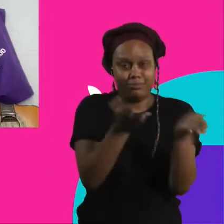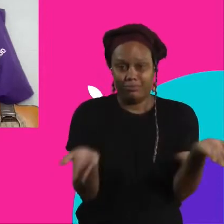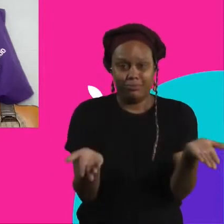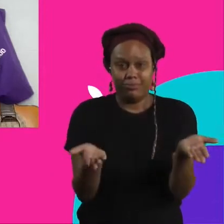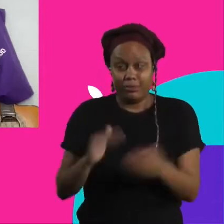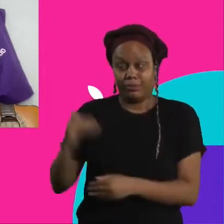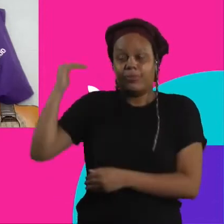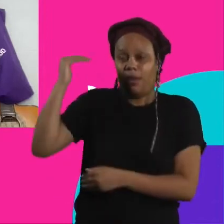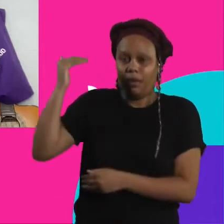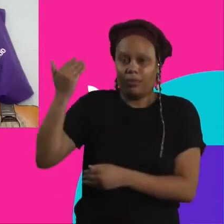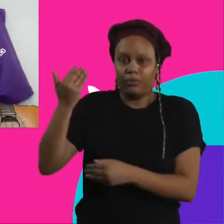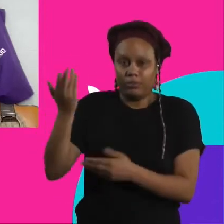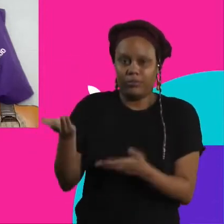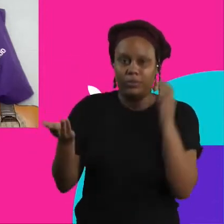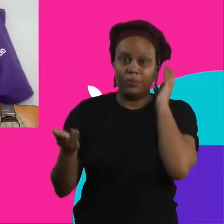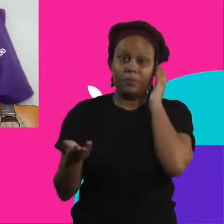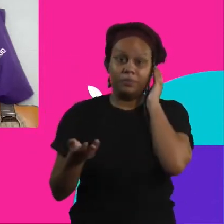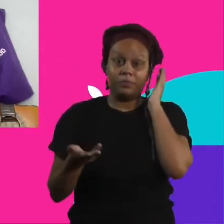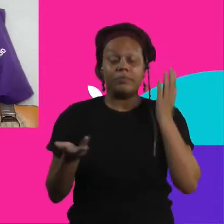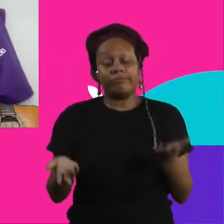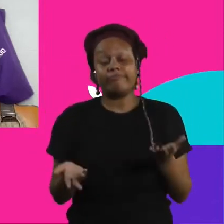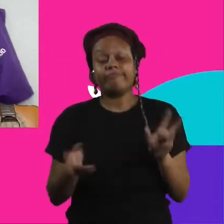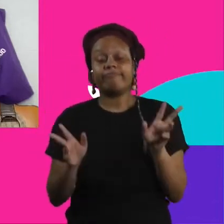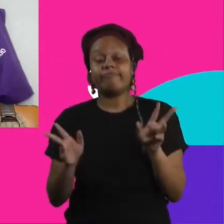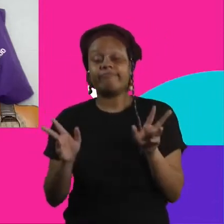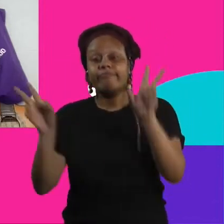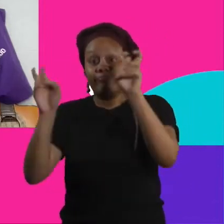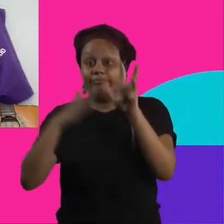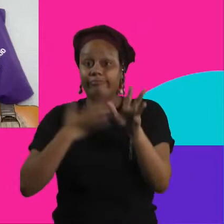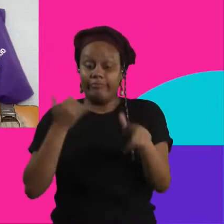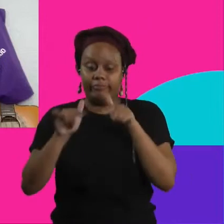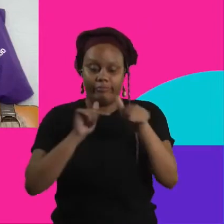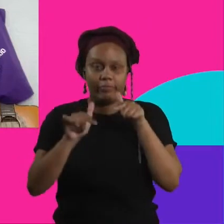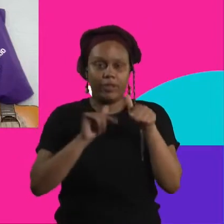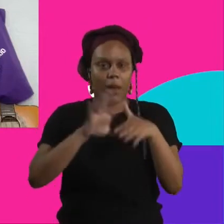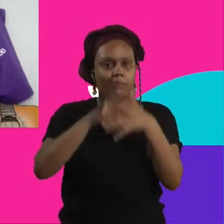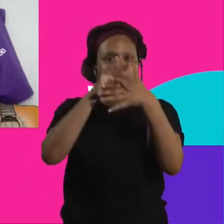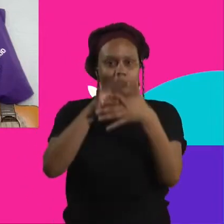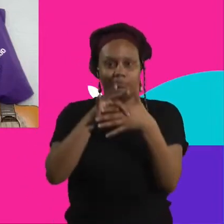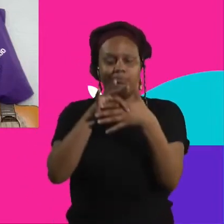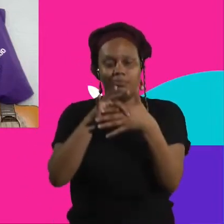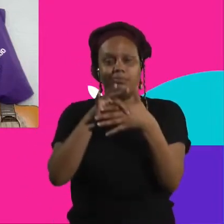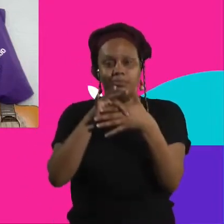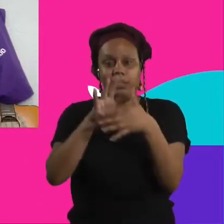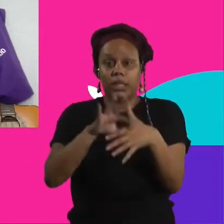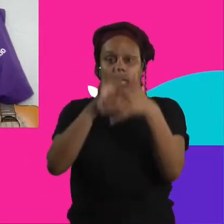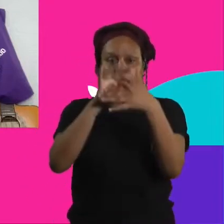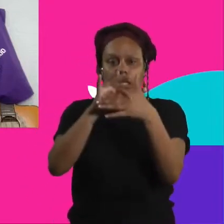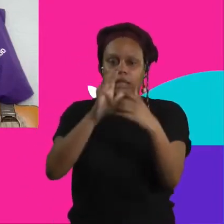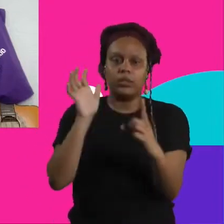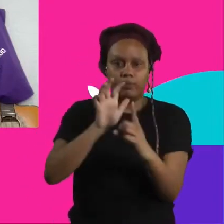tem acesso. E um dos temas, né, do meu trabalho como liderança, né, e aí liderança de